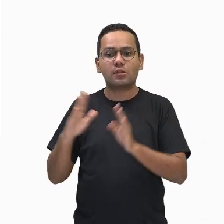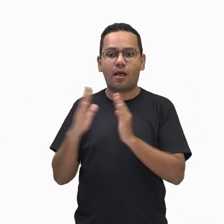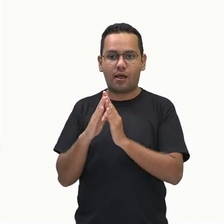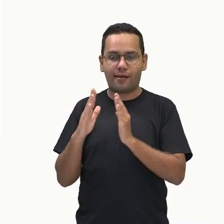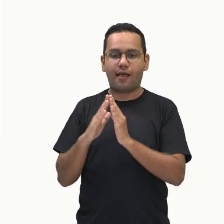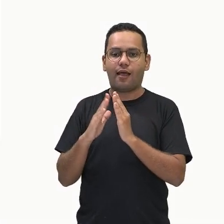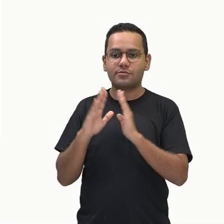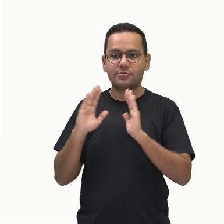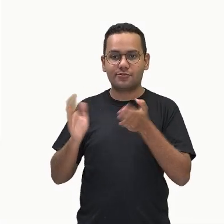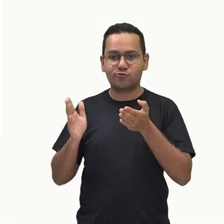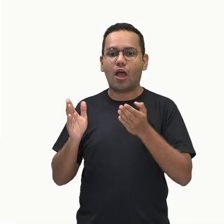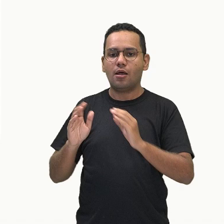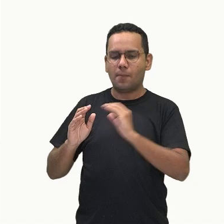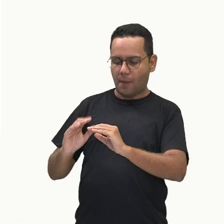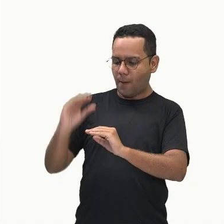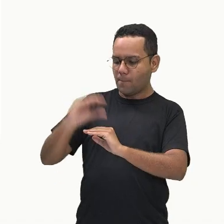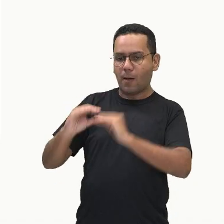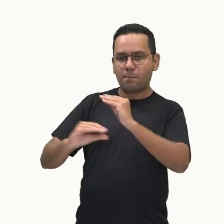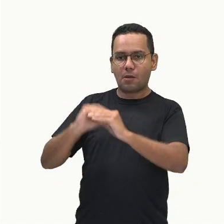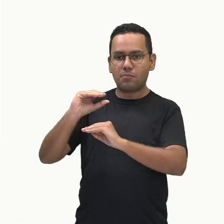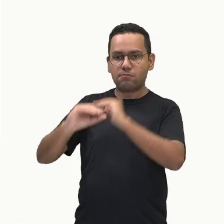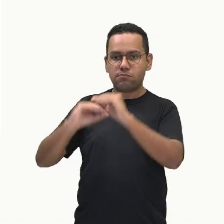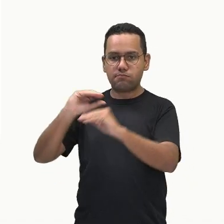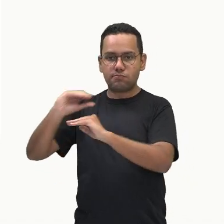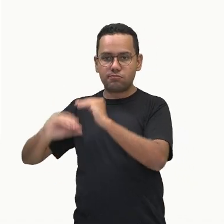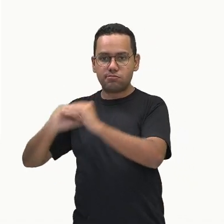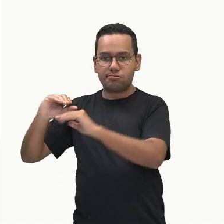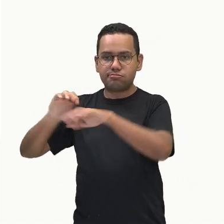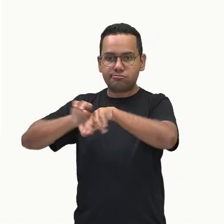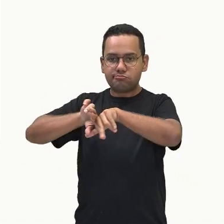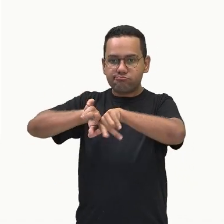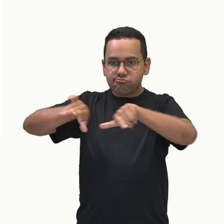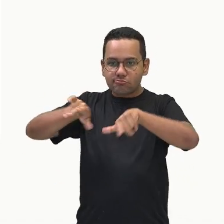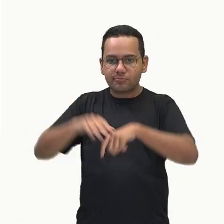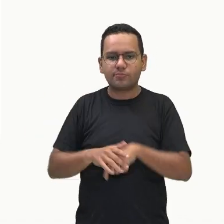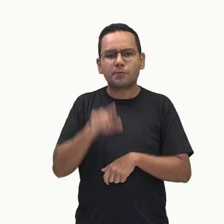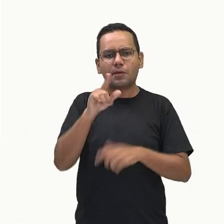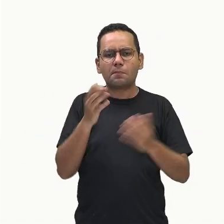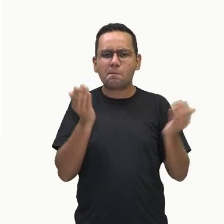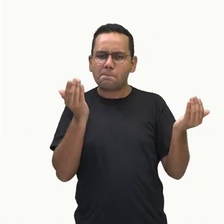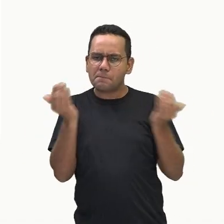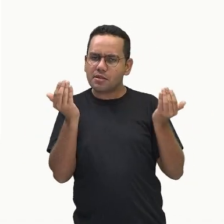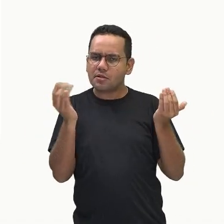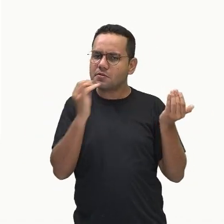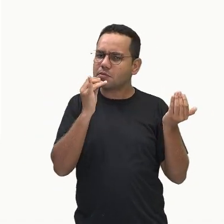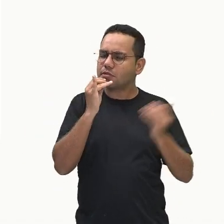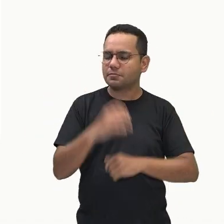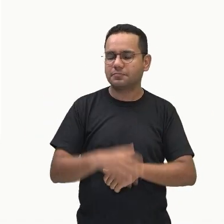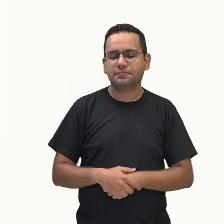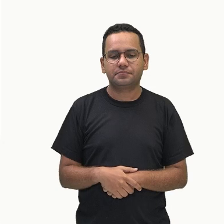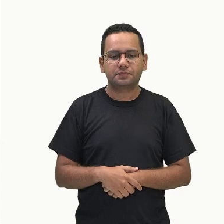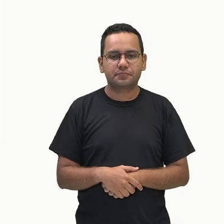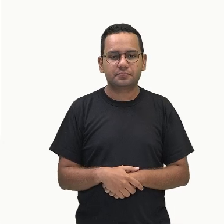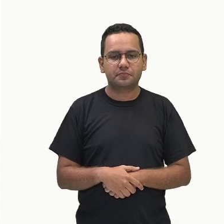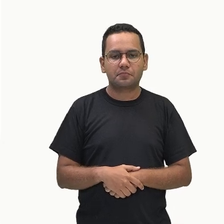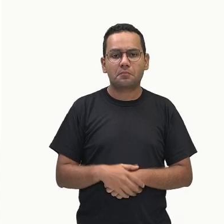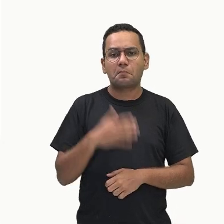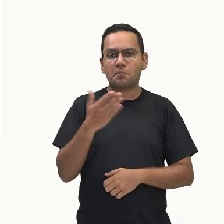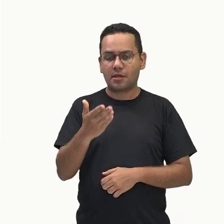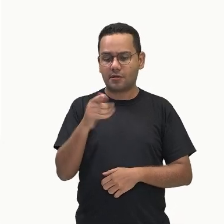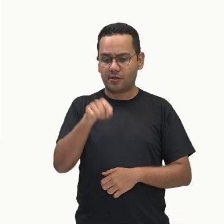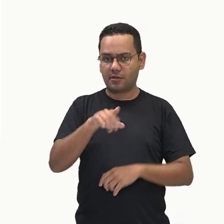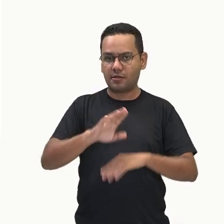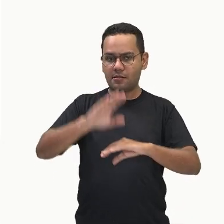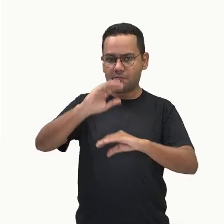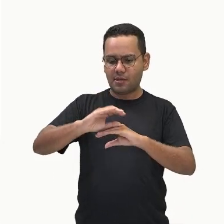né, feita de tijolos. Então, fazendo essa analogia para facilitar o entendimento, esse tijolo aqui ele seria